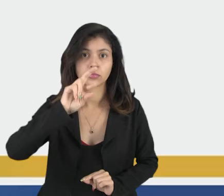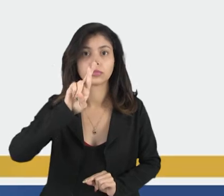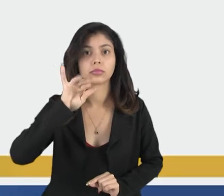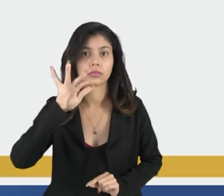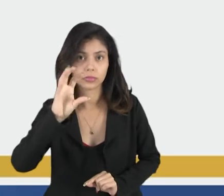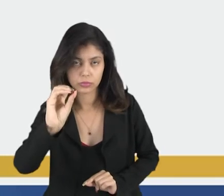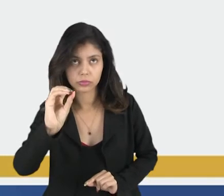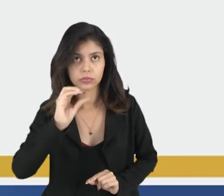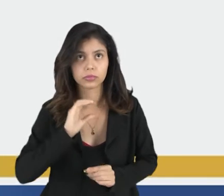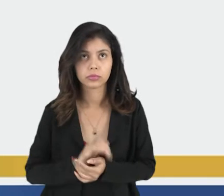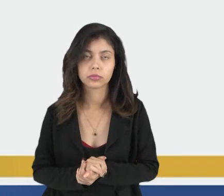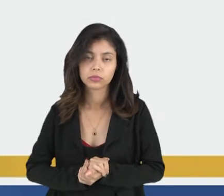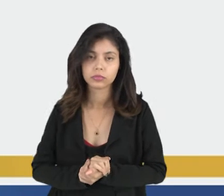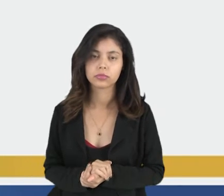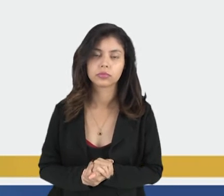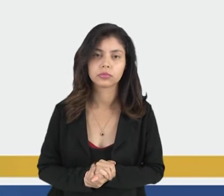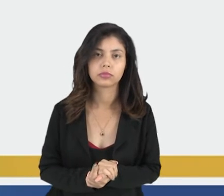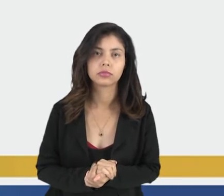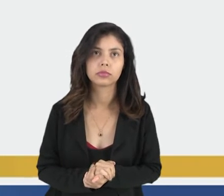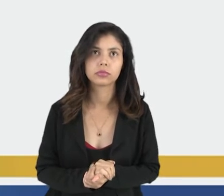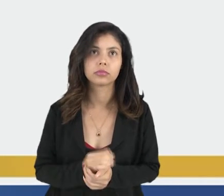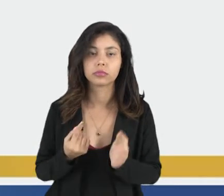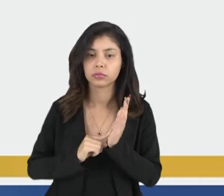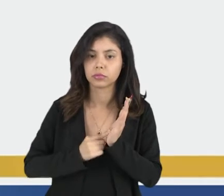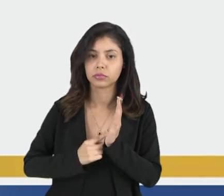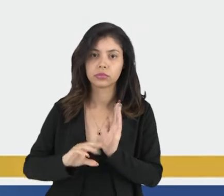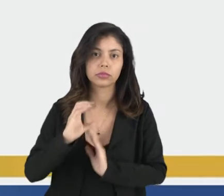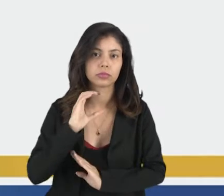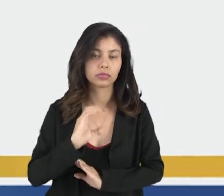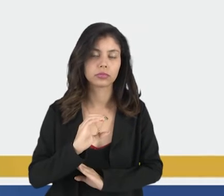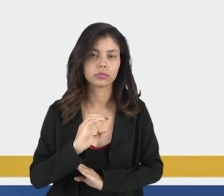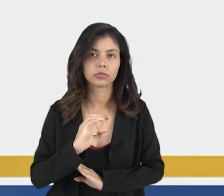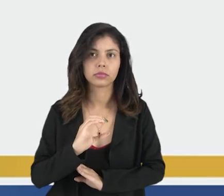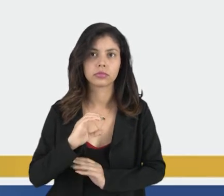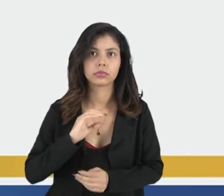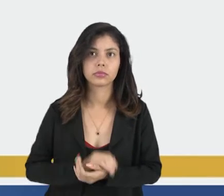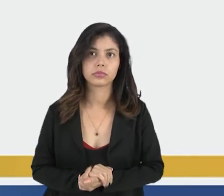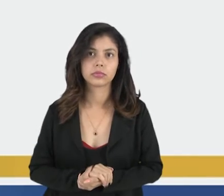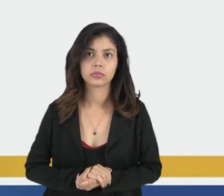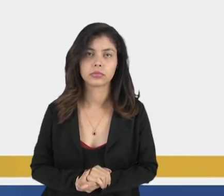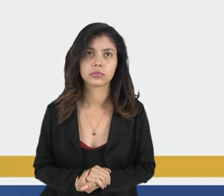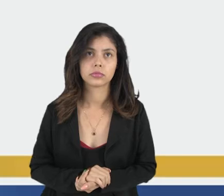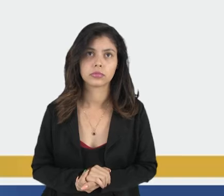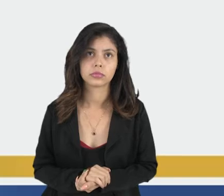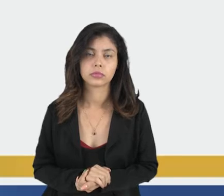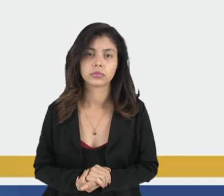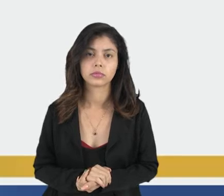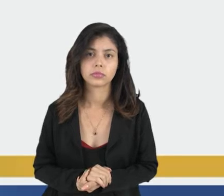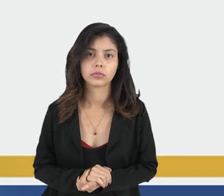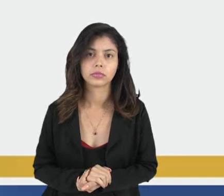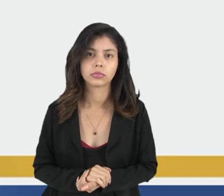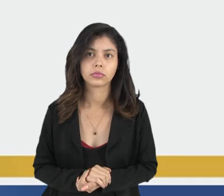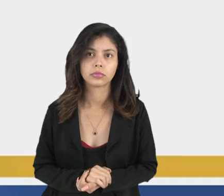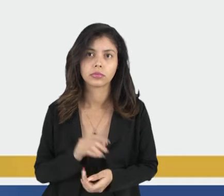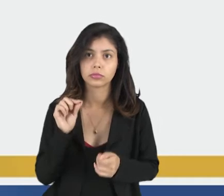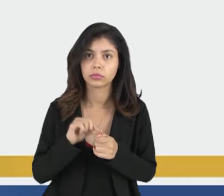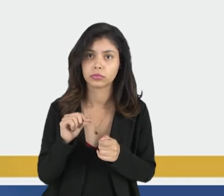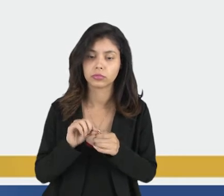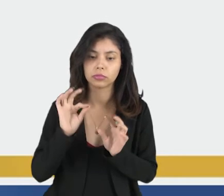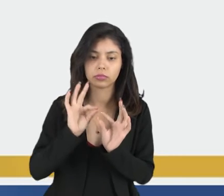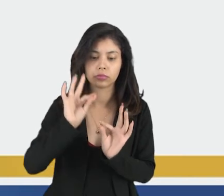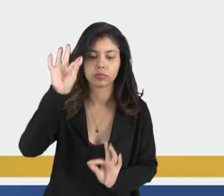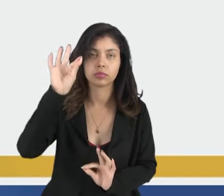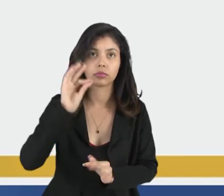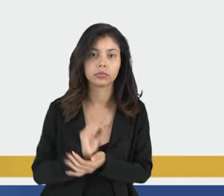raio. Aonde está o ponto C, de uma extremidade à outra? Essa aí nós estamos fazendo a medida